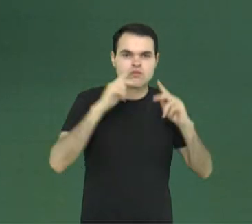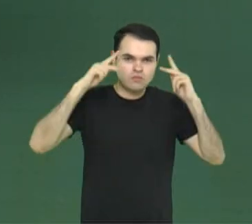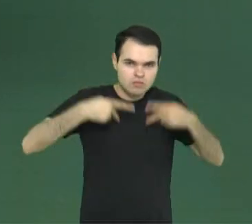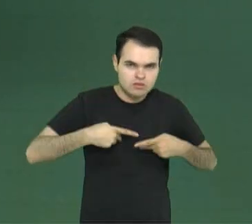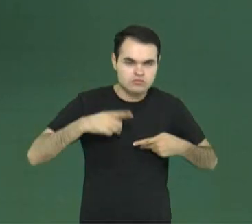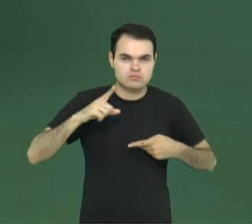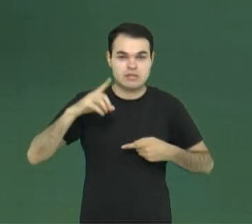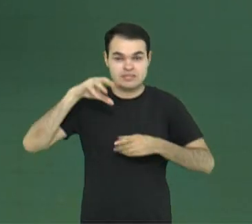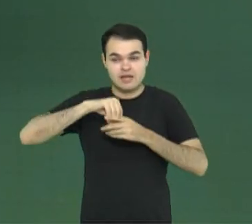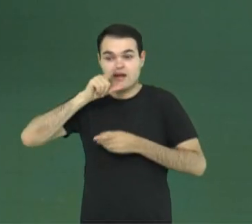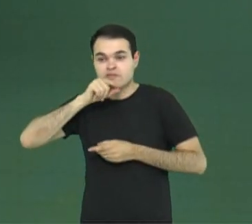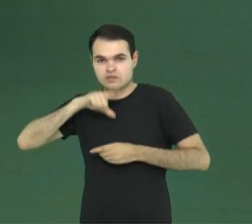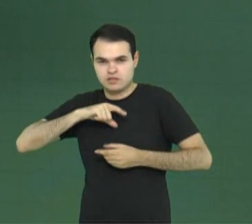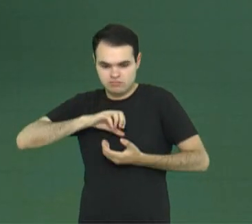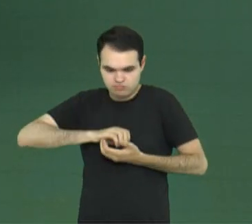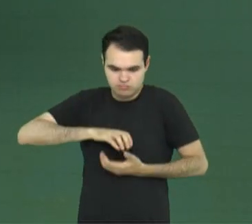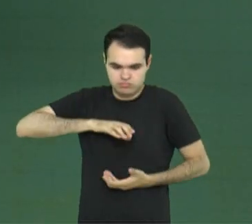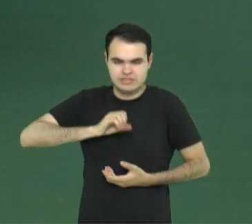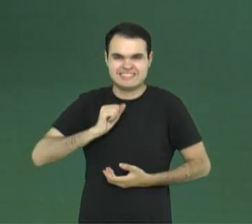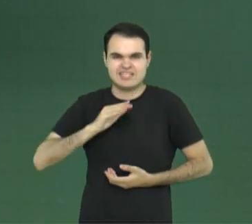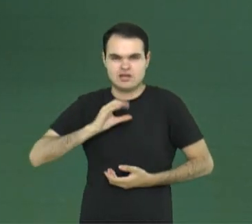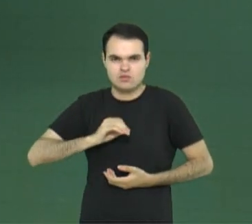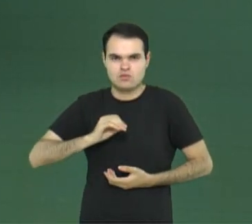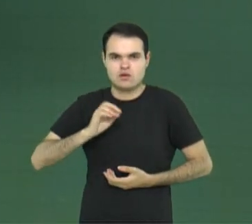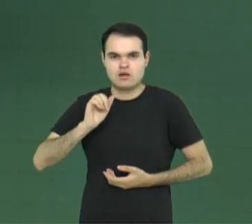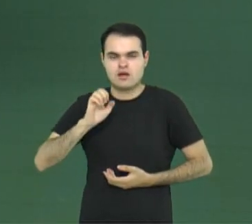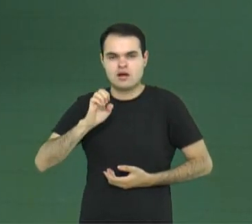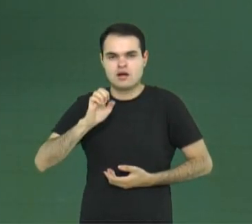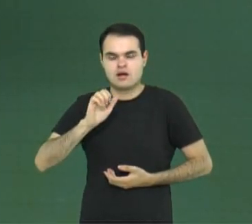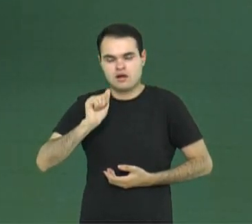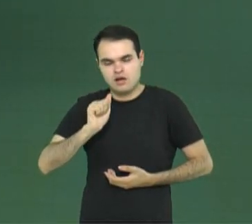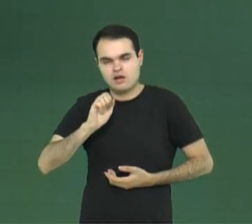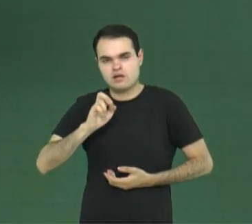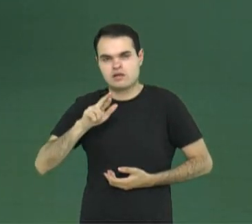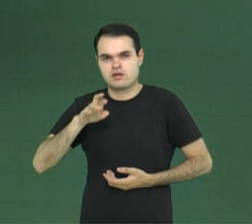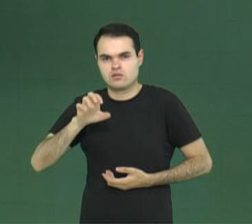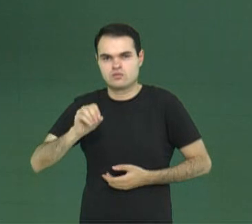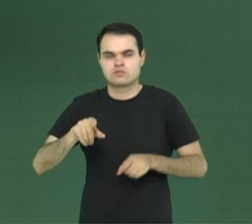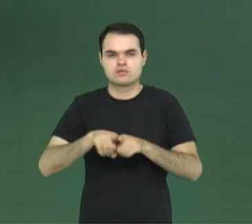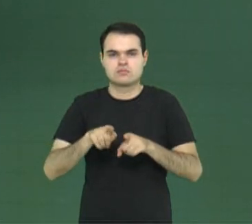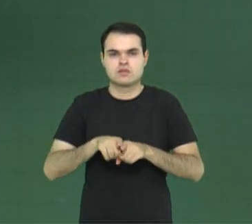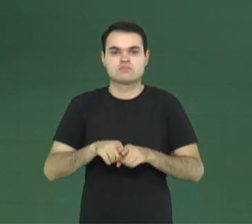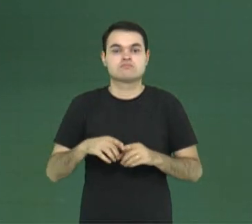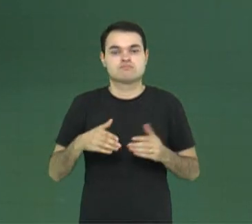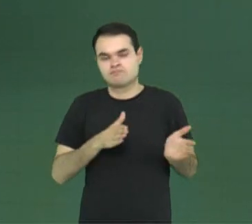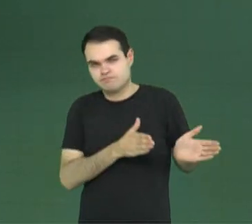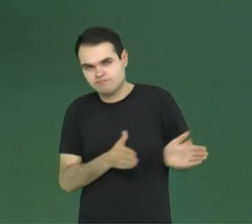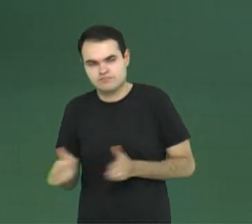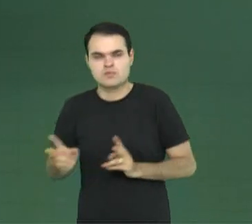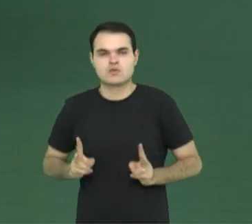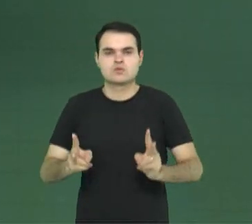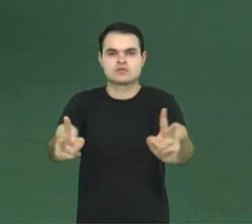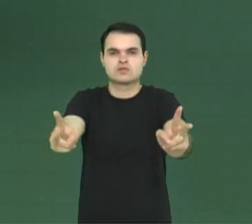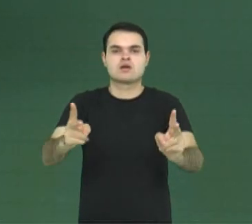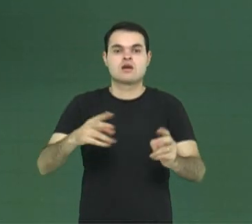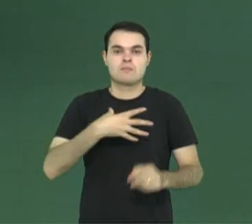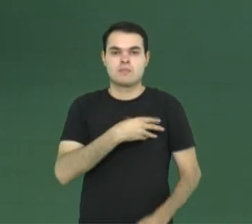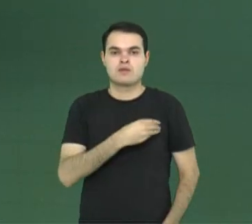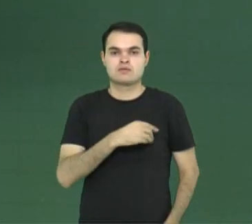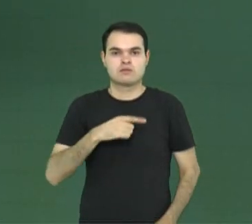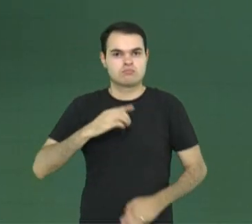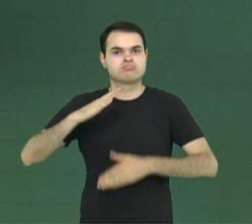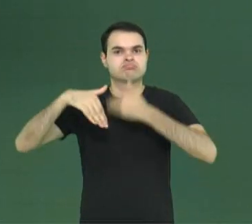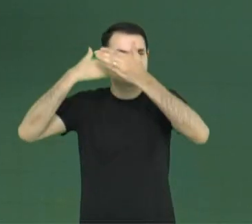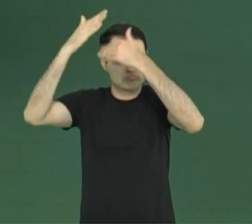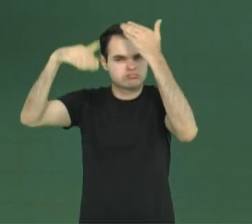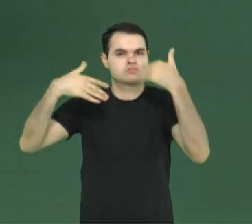ali, beleza? Nós temos aqui nos mamíferos. Os mamíferos eles têm uma novidade evolutiva, pessoal. Notem aqui nesse desenho,